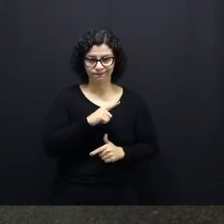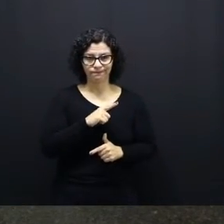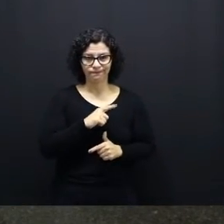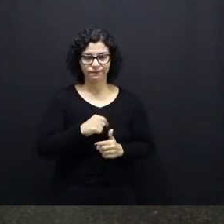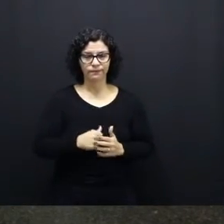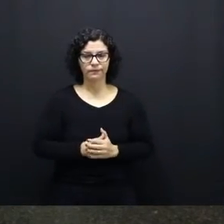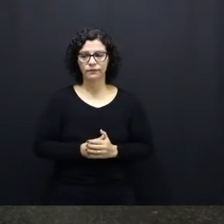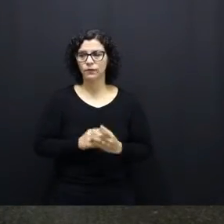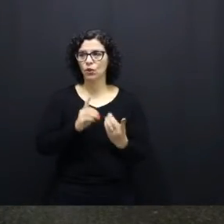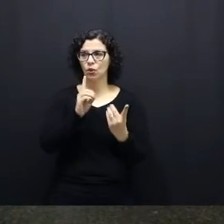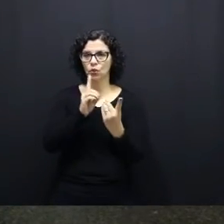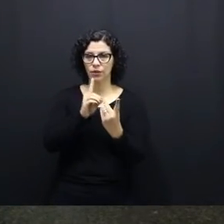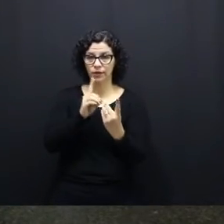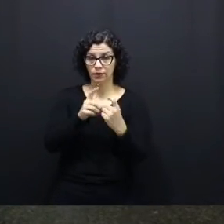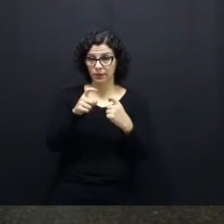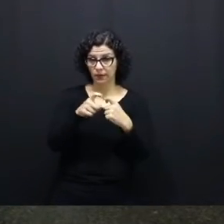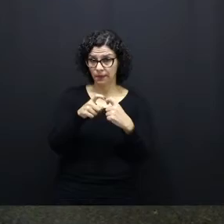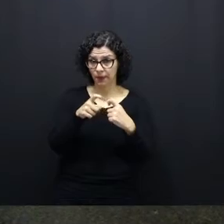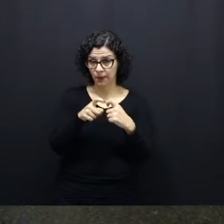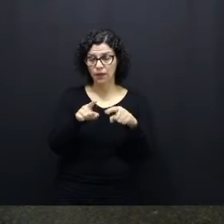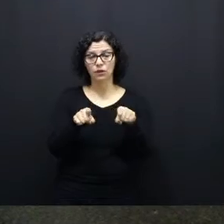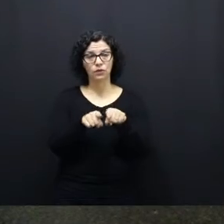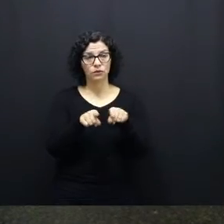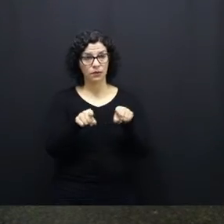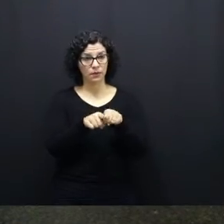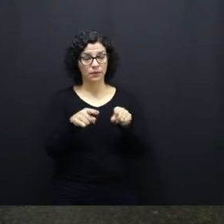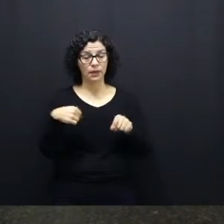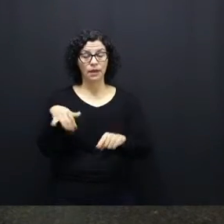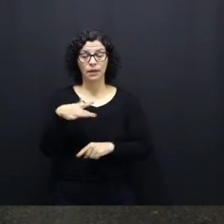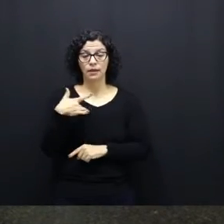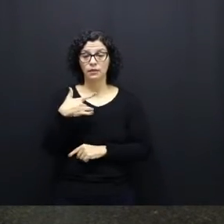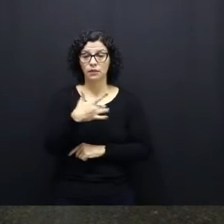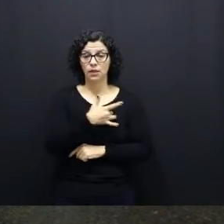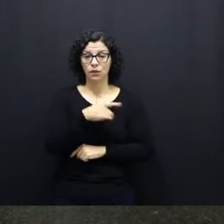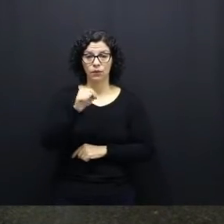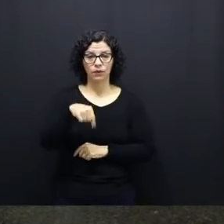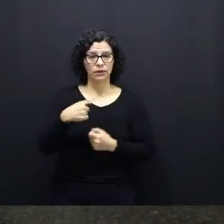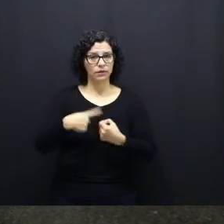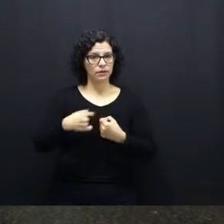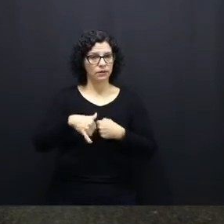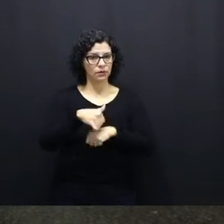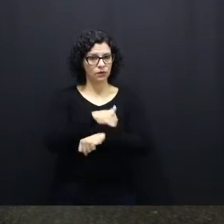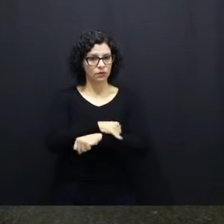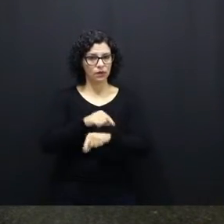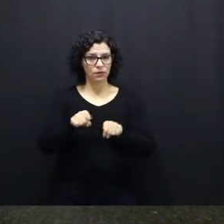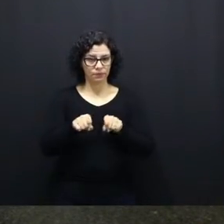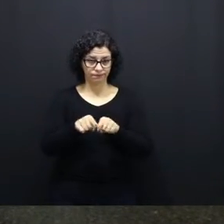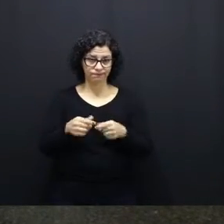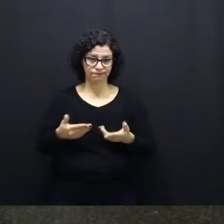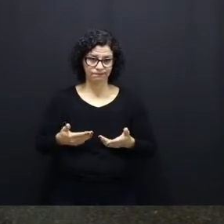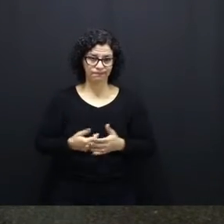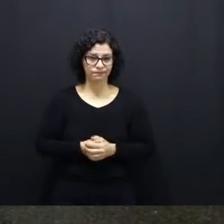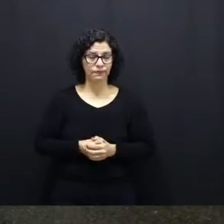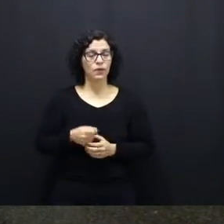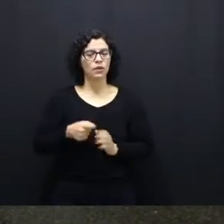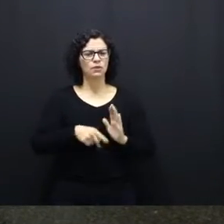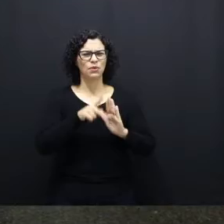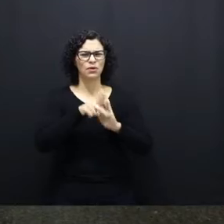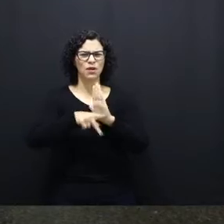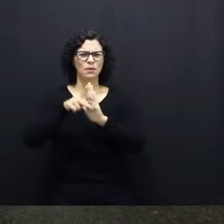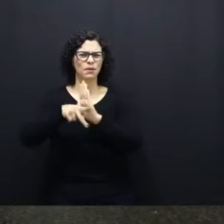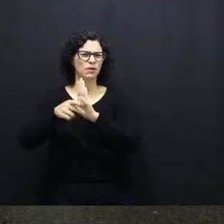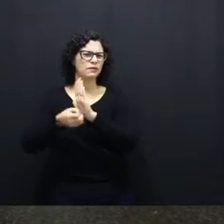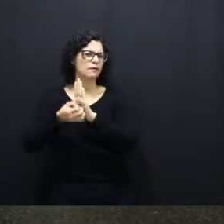do atendimento médico do atendimento em saúde pública em São José dos Pinhais até então por vários projetos